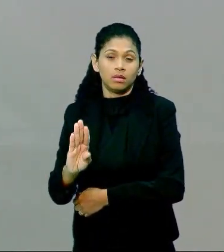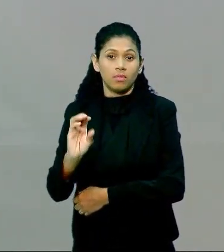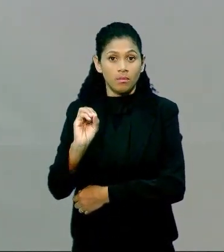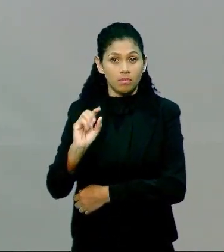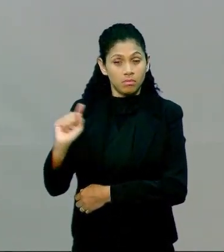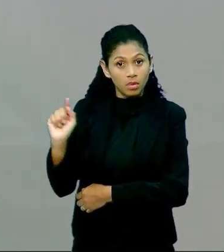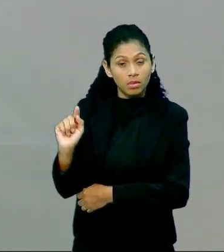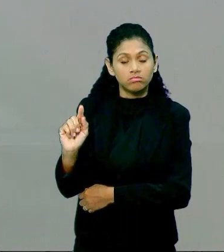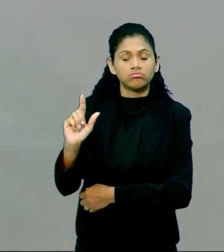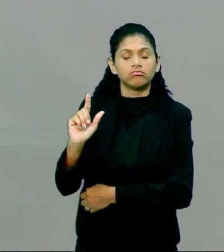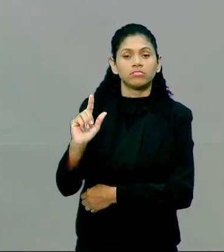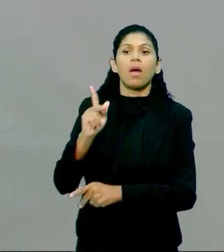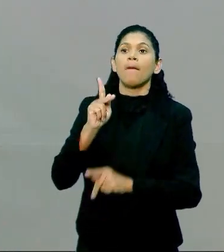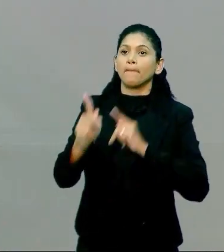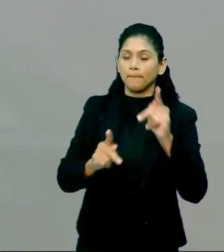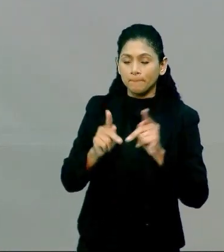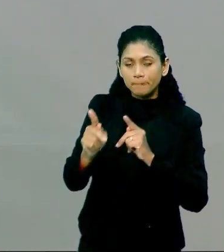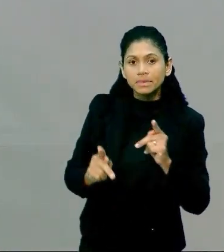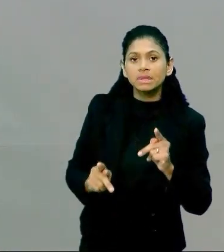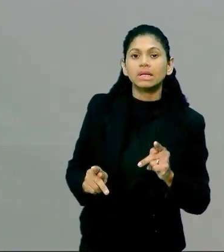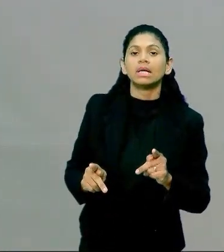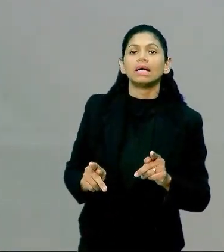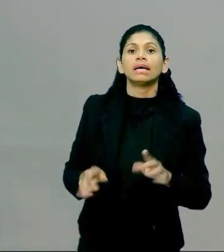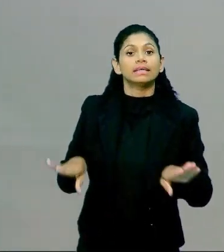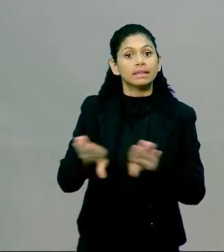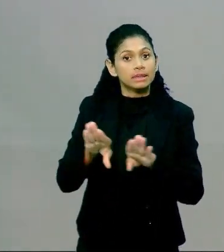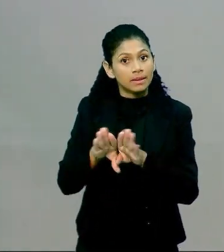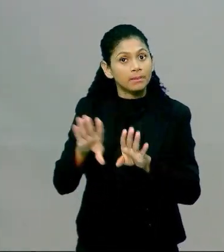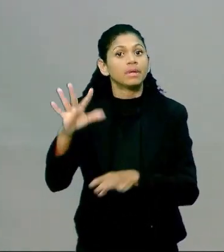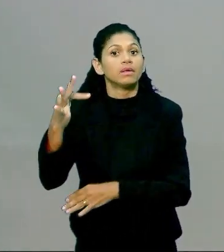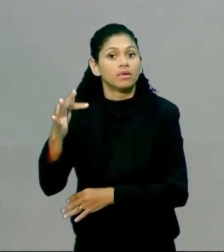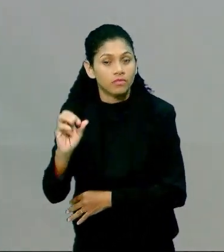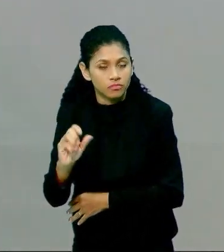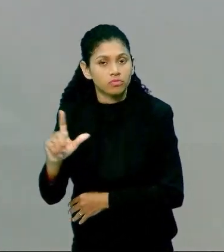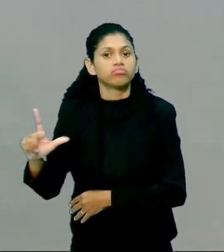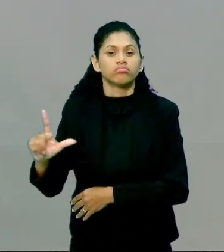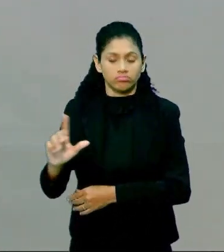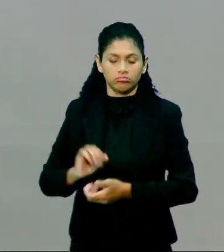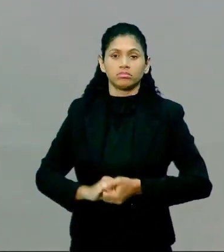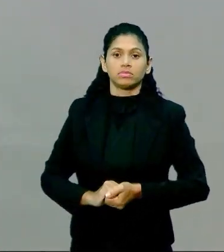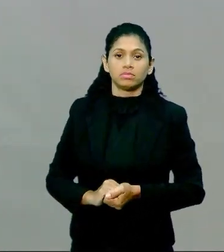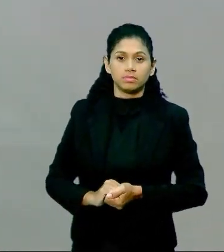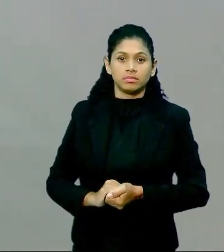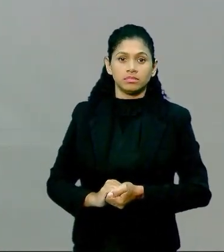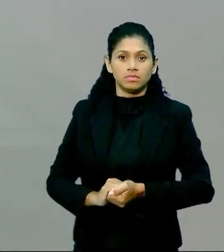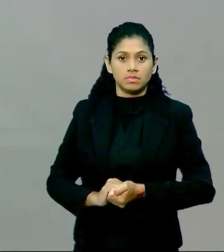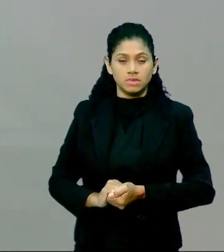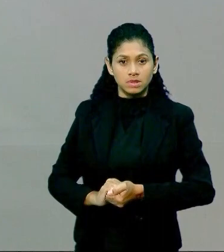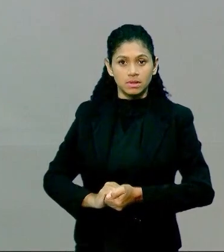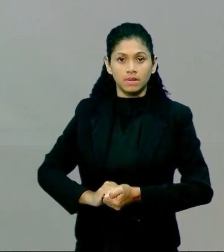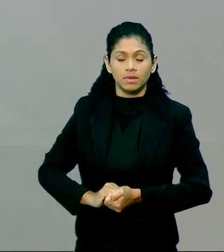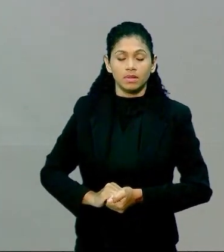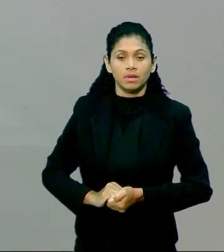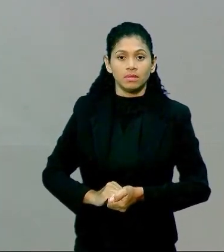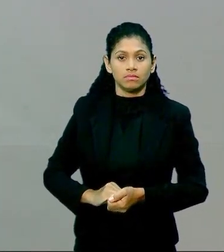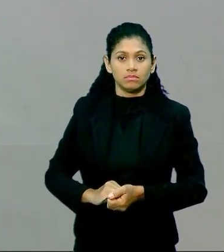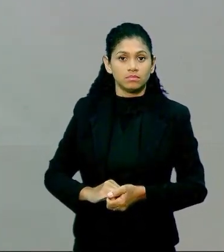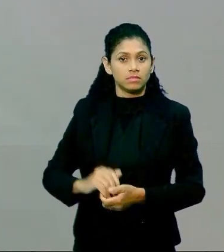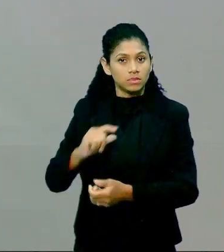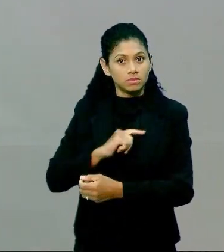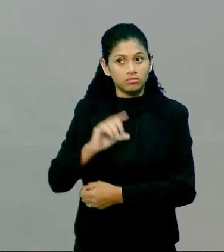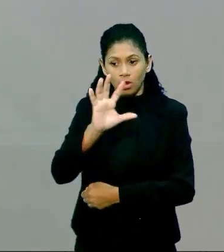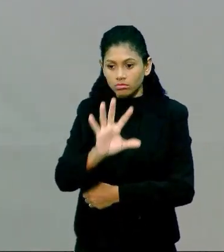direcionamento folclórico, assim como a catira, o caterê, e tem todo esse segmento que tem esse mapeamento de dar